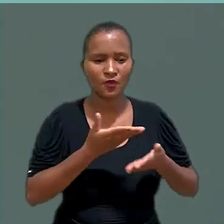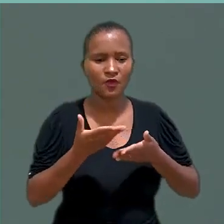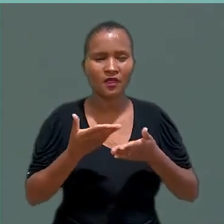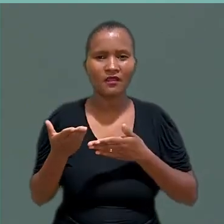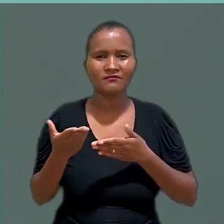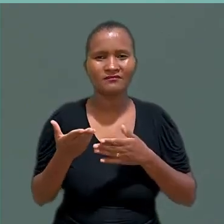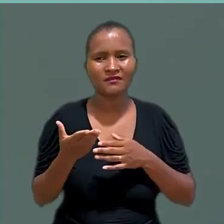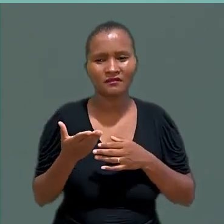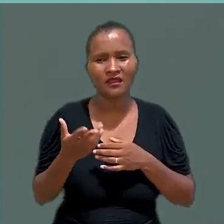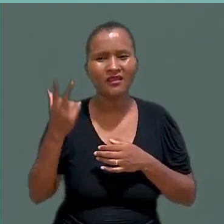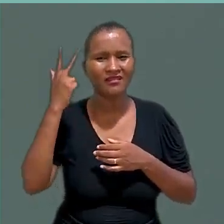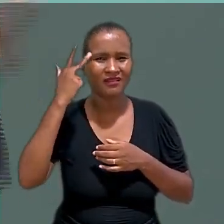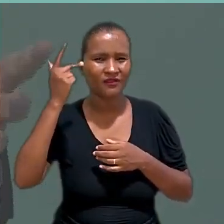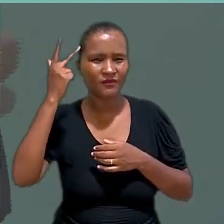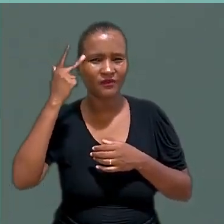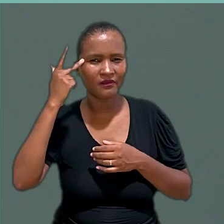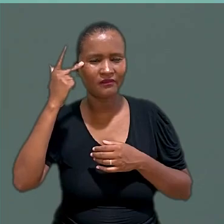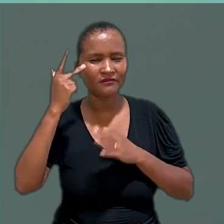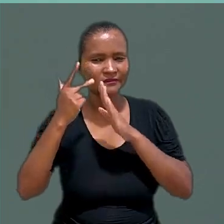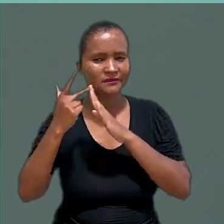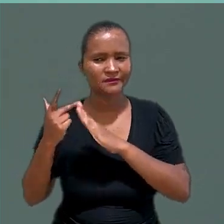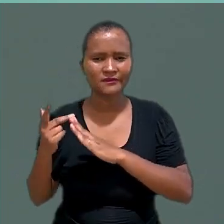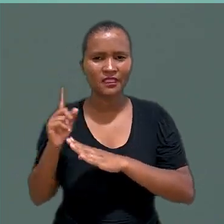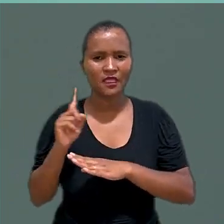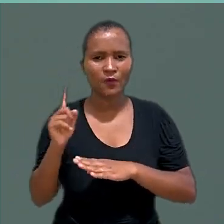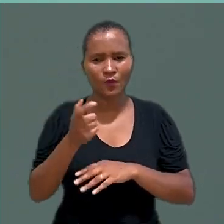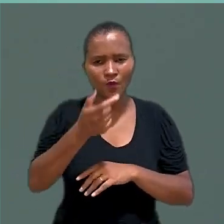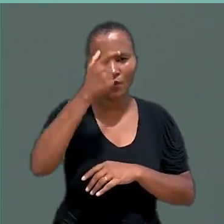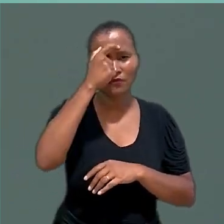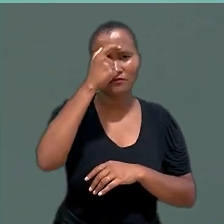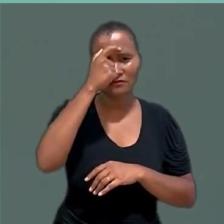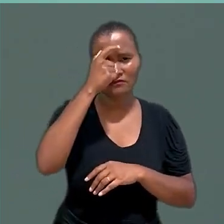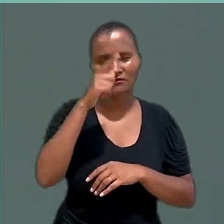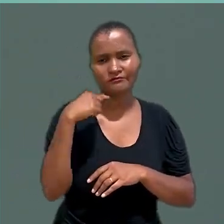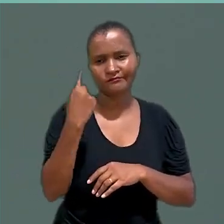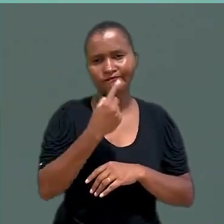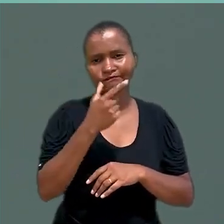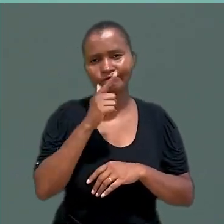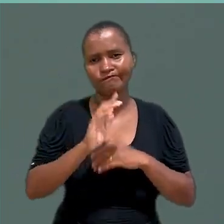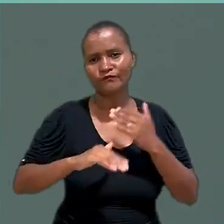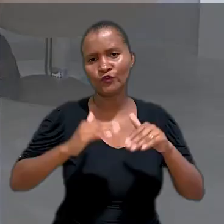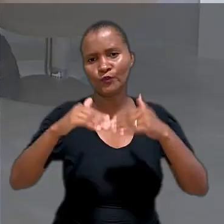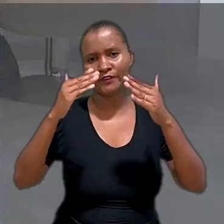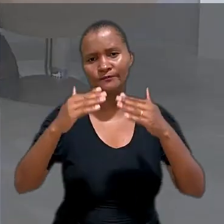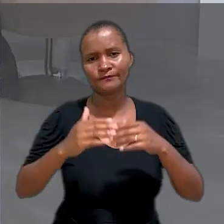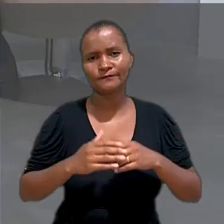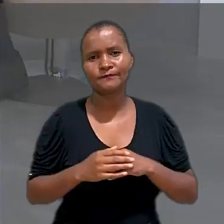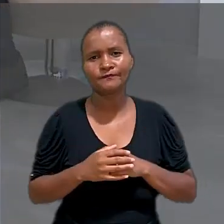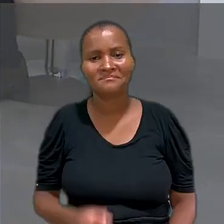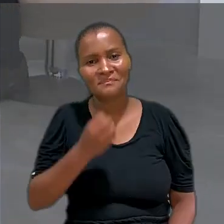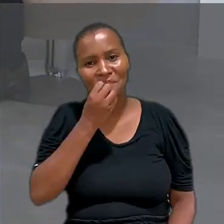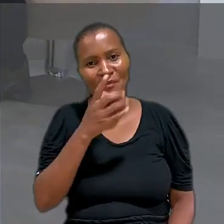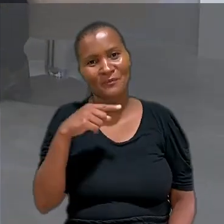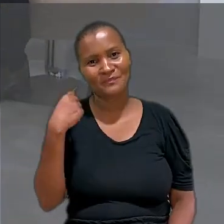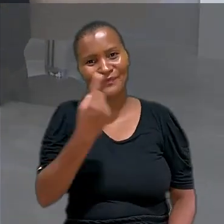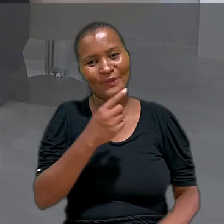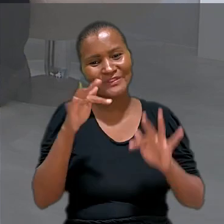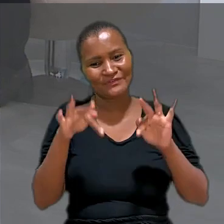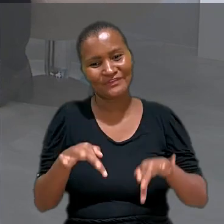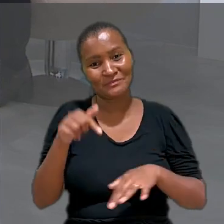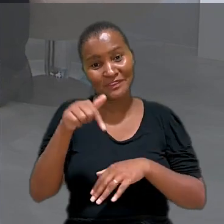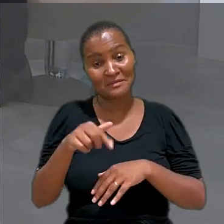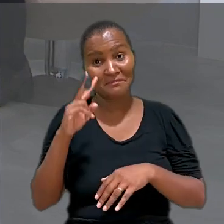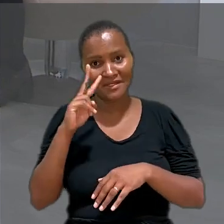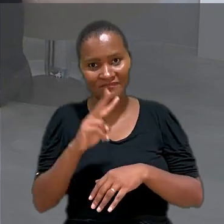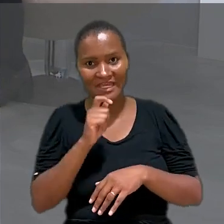precisamos trocar a naturalização pela conscientização. E aí sim a gente vai conseguir evoluir. Bom, nós encerramos por aqui. Para